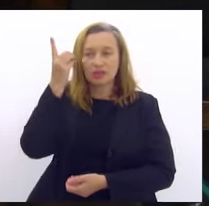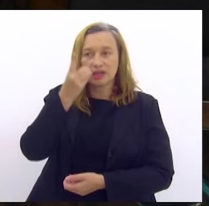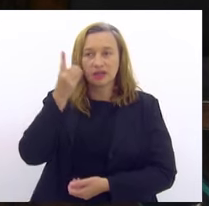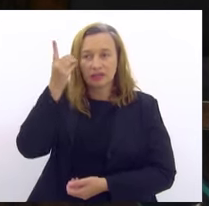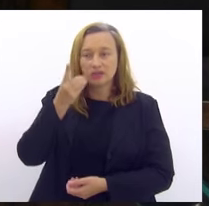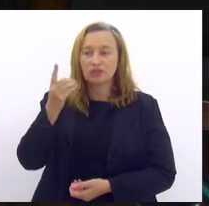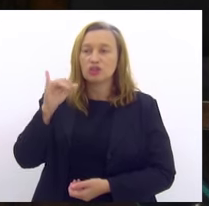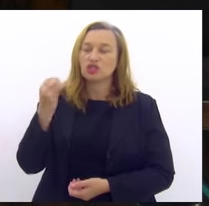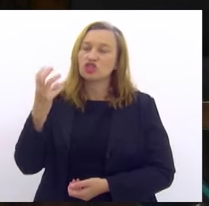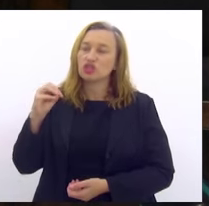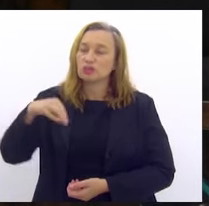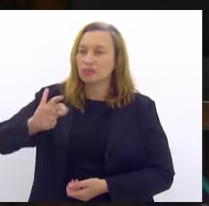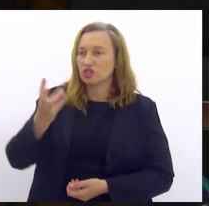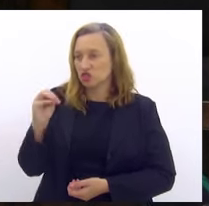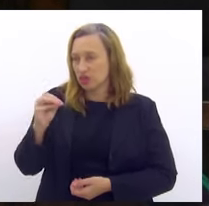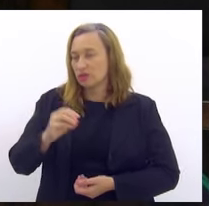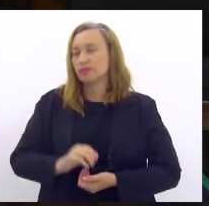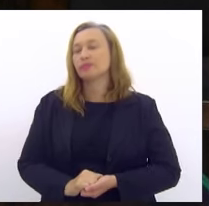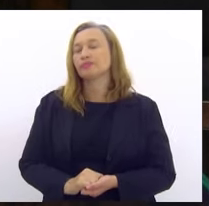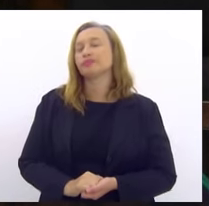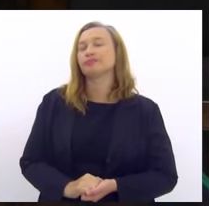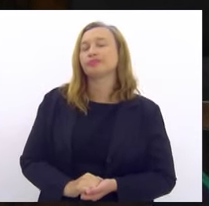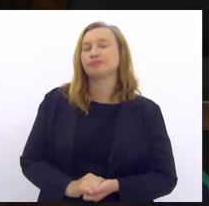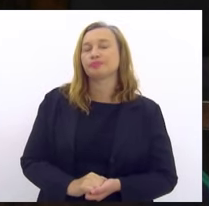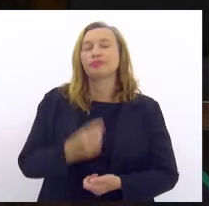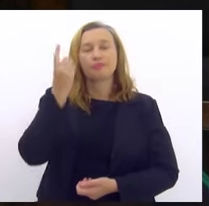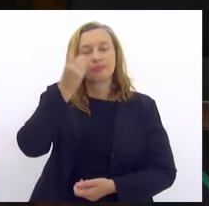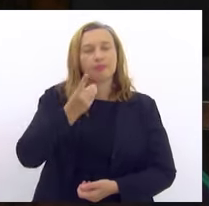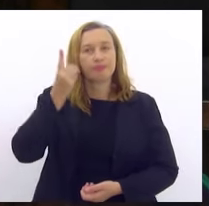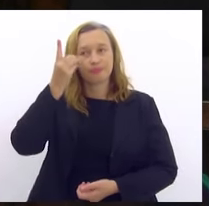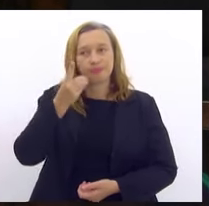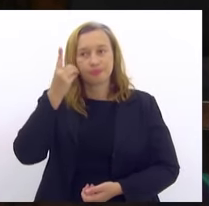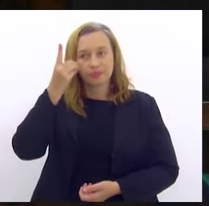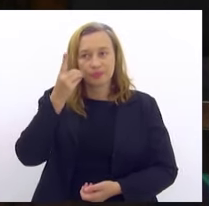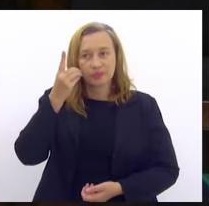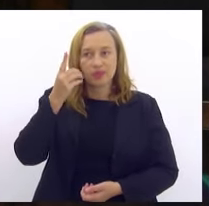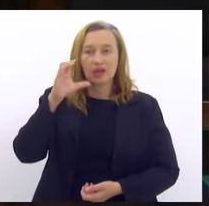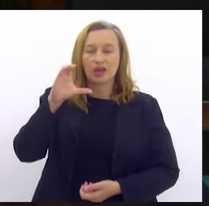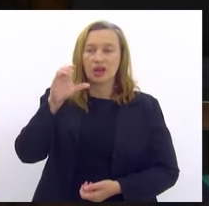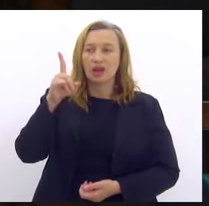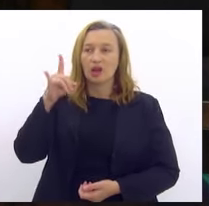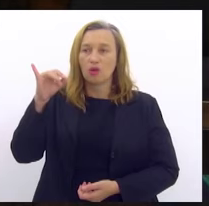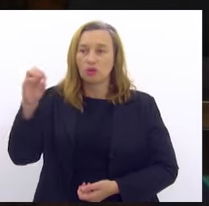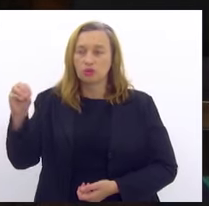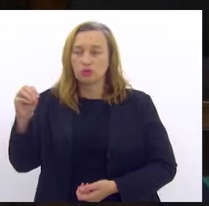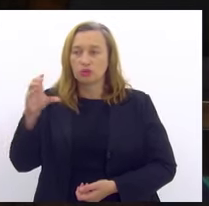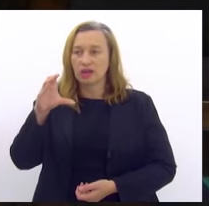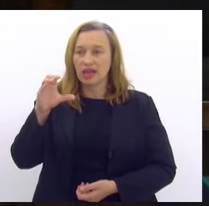Deputado Chico Machado, deputado Cláudio Caiado,